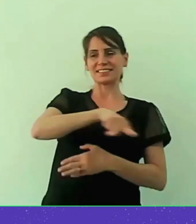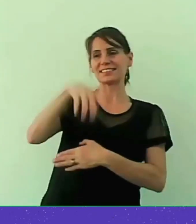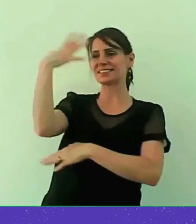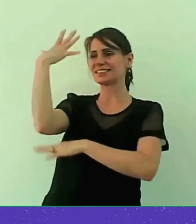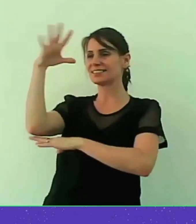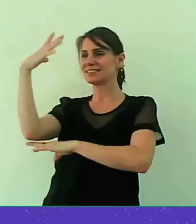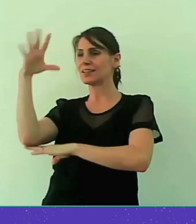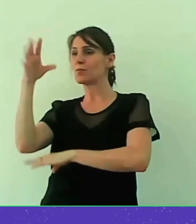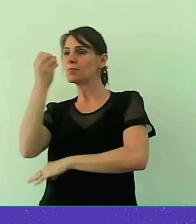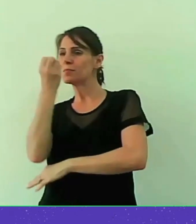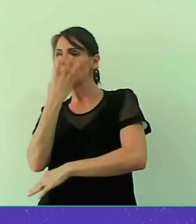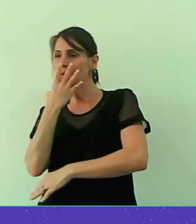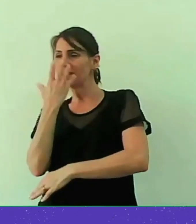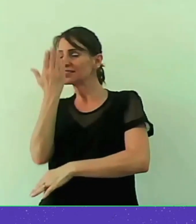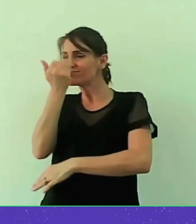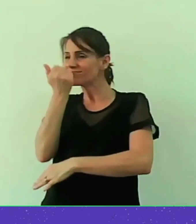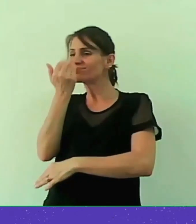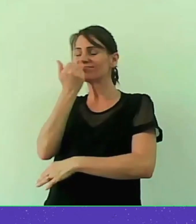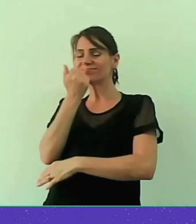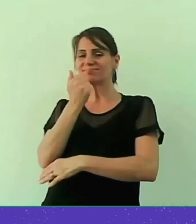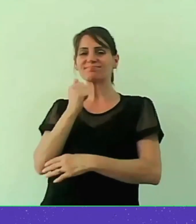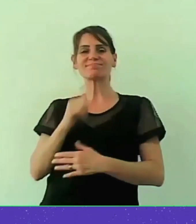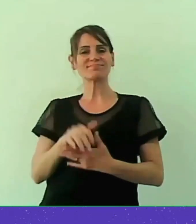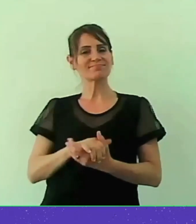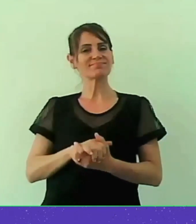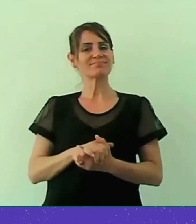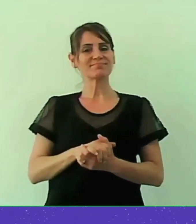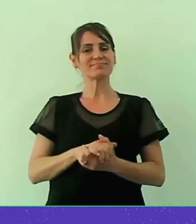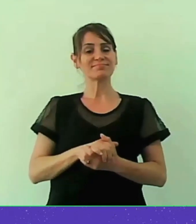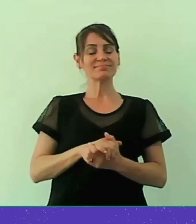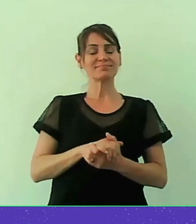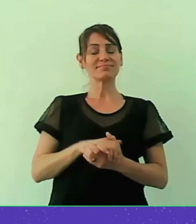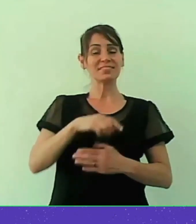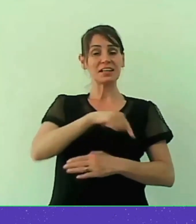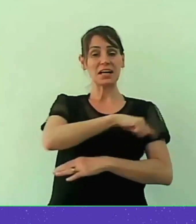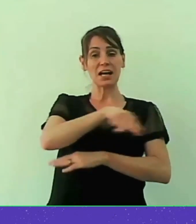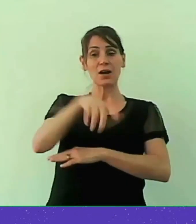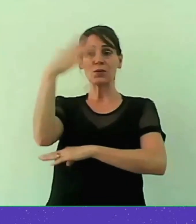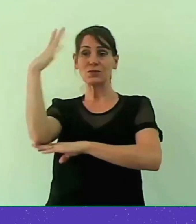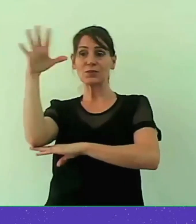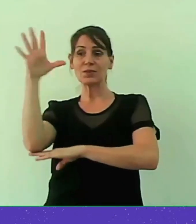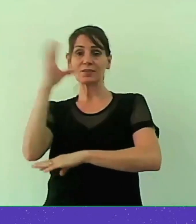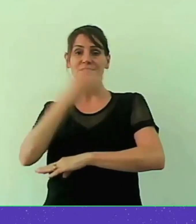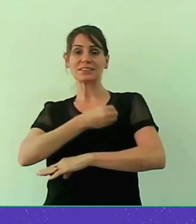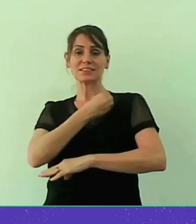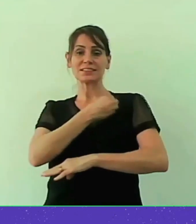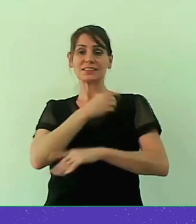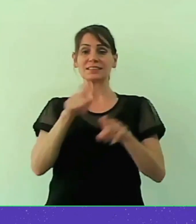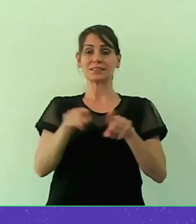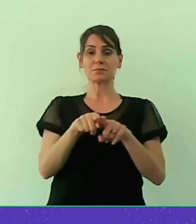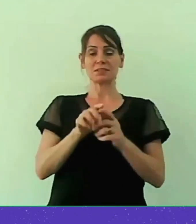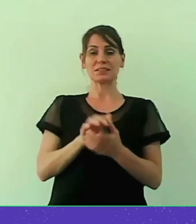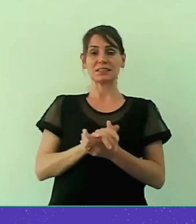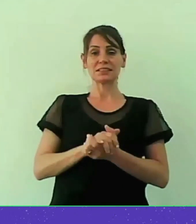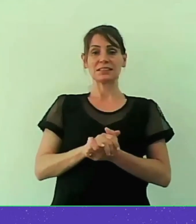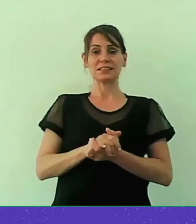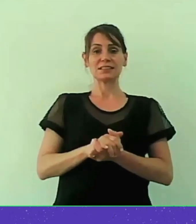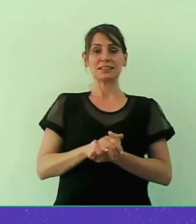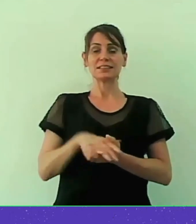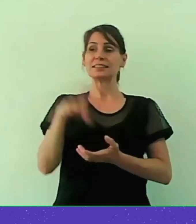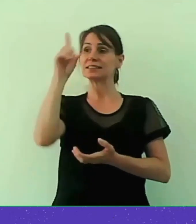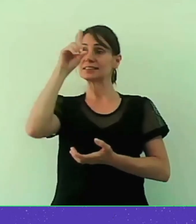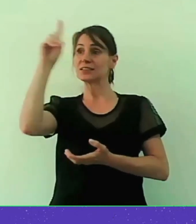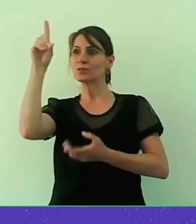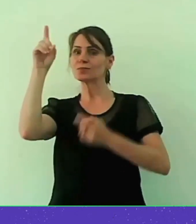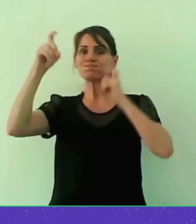para alimento. Então, também a árvore da vida no meio do jardim. Quer dizer, Deus se preocupa com a manutenção da